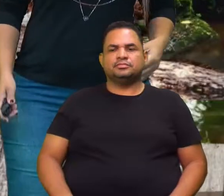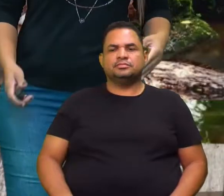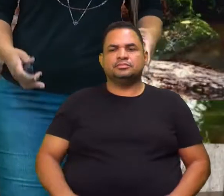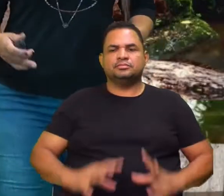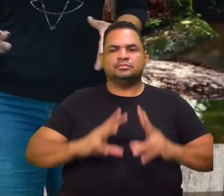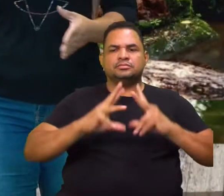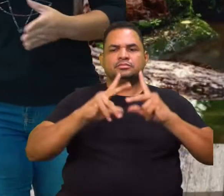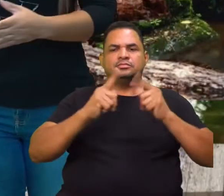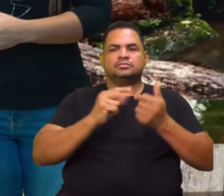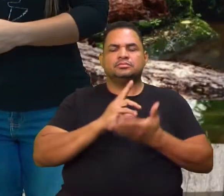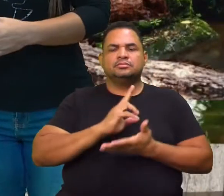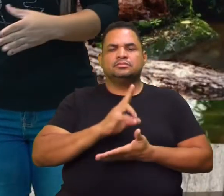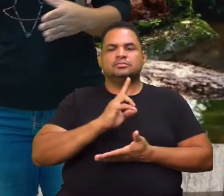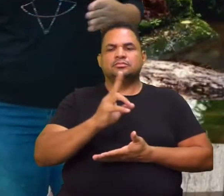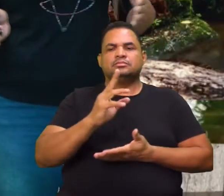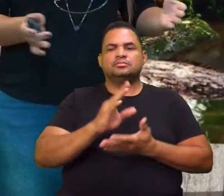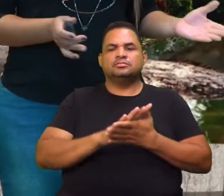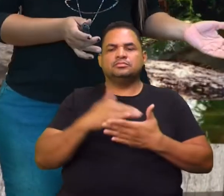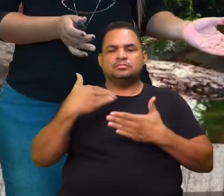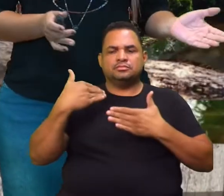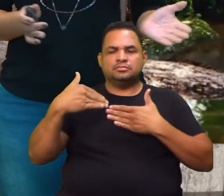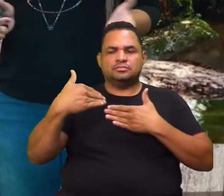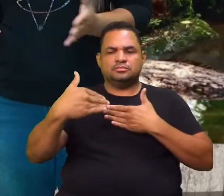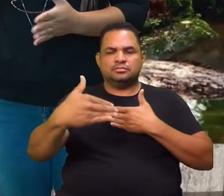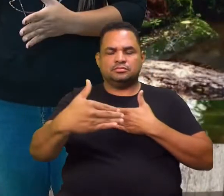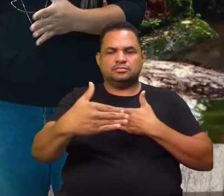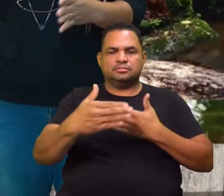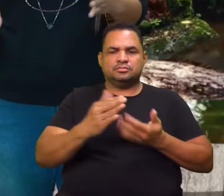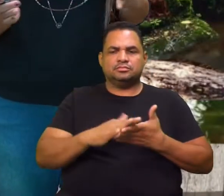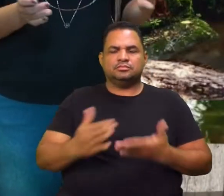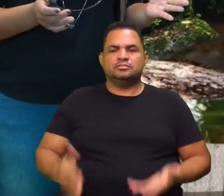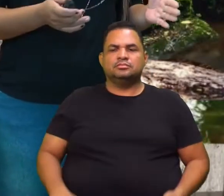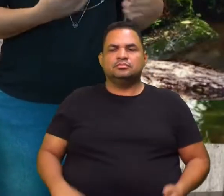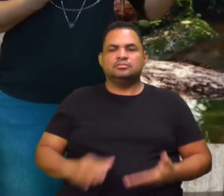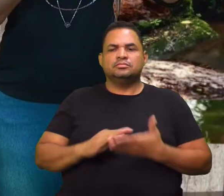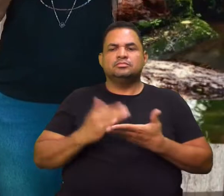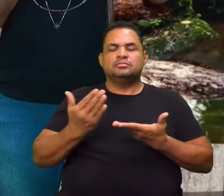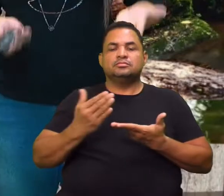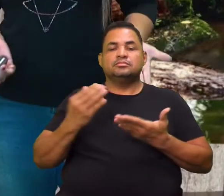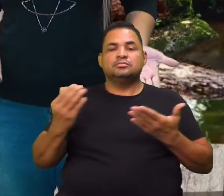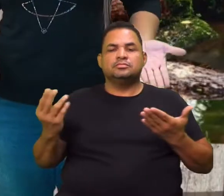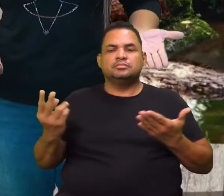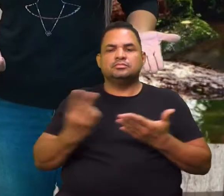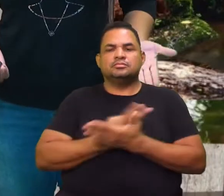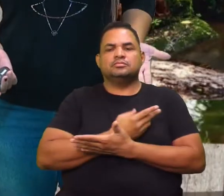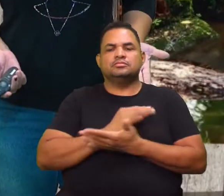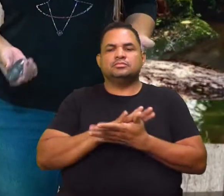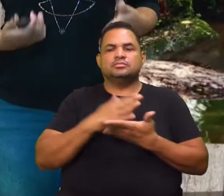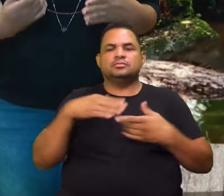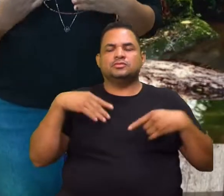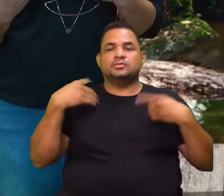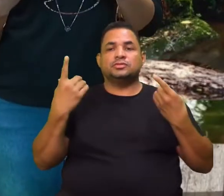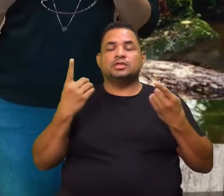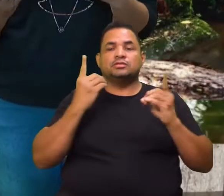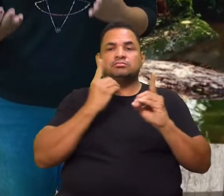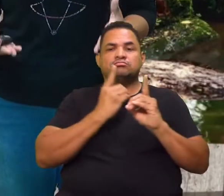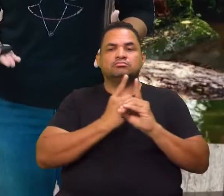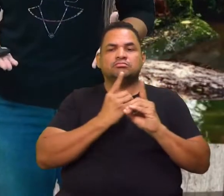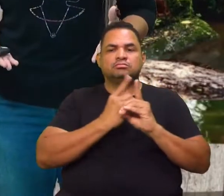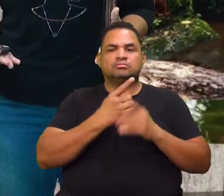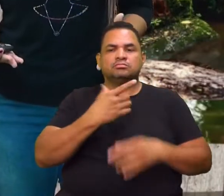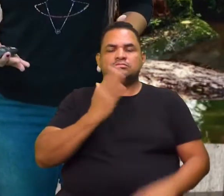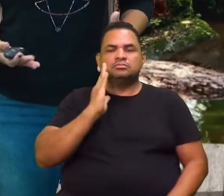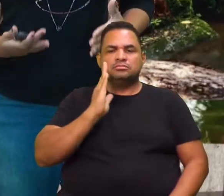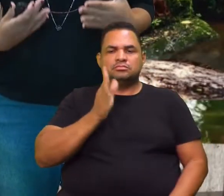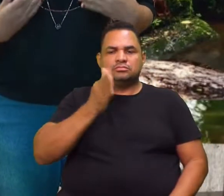todos os processos e os percursos que vão suceder a esse encontro. O que é que a gente já